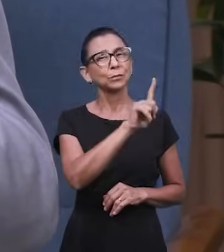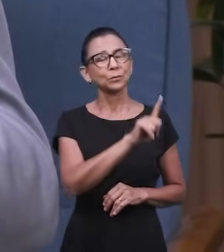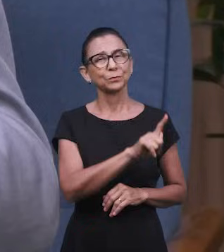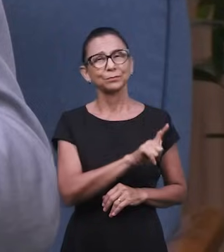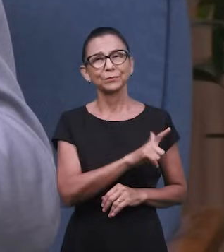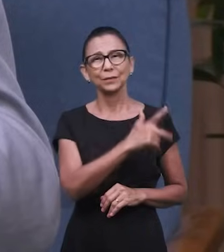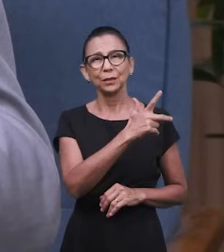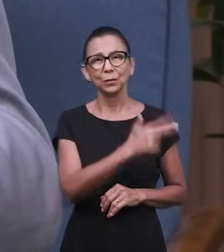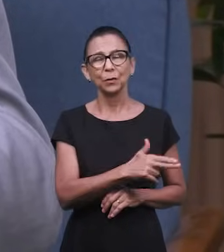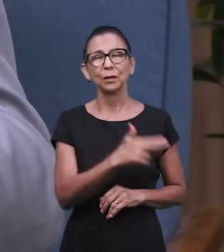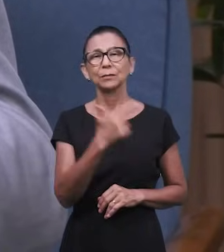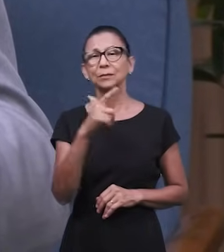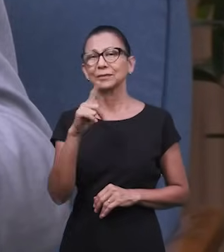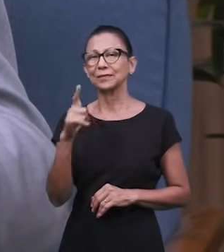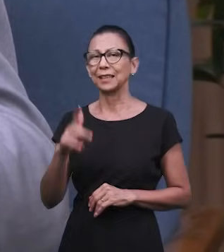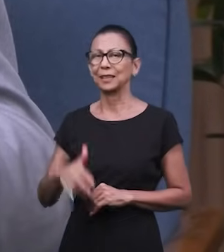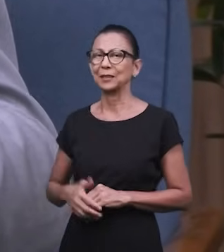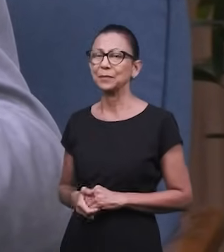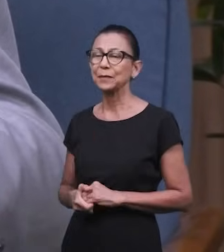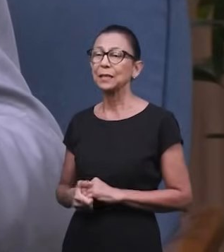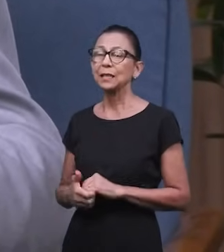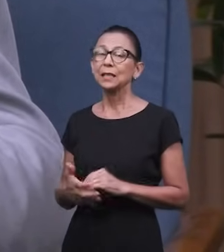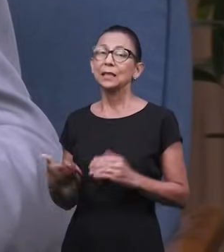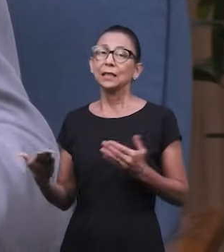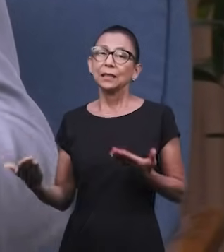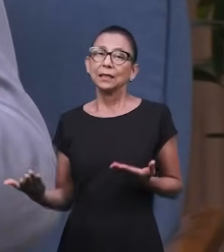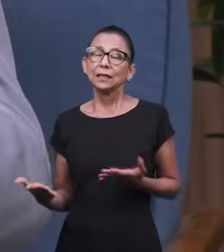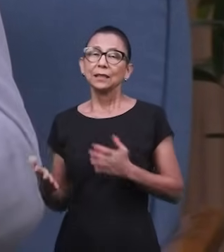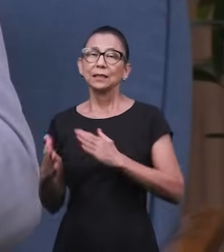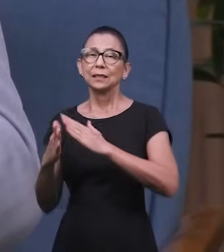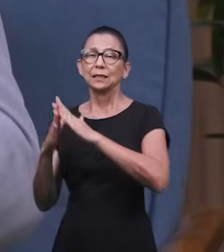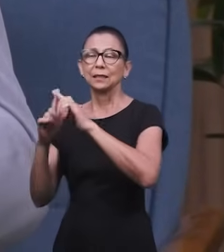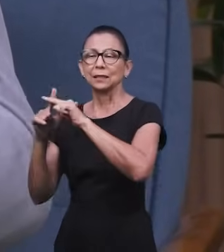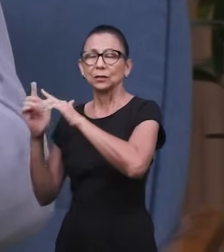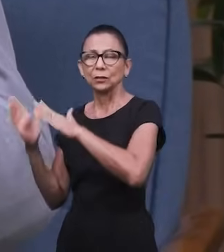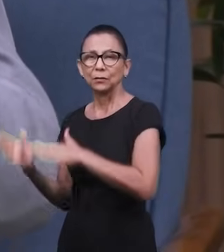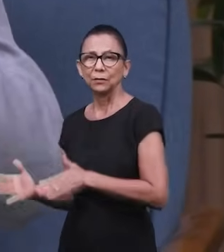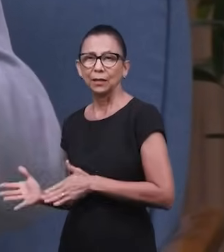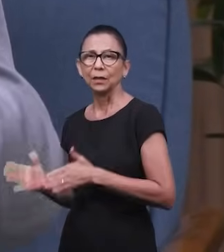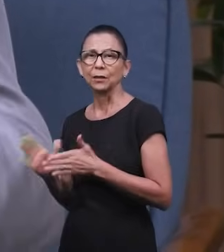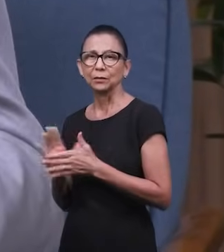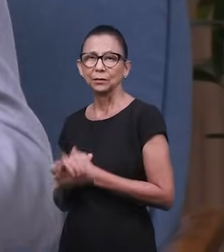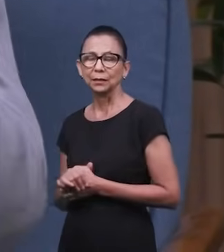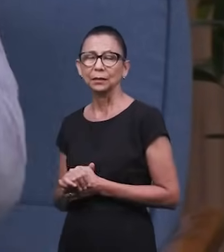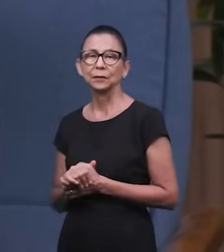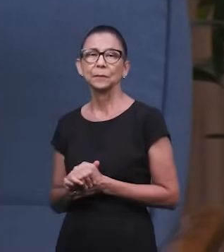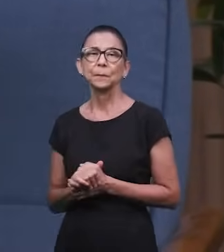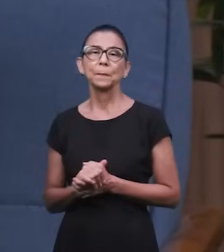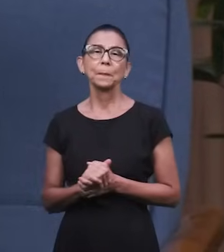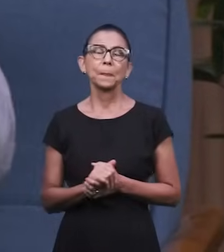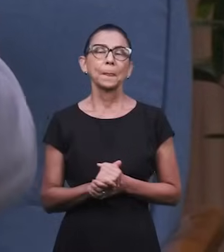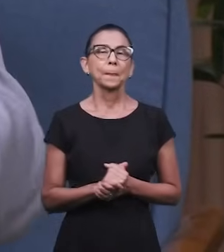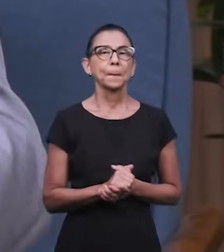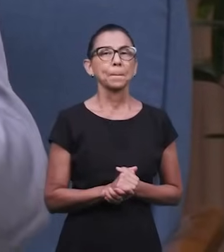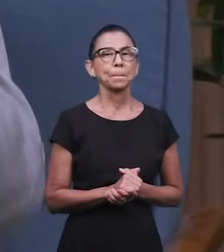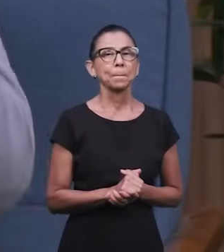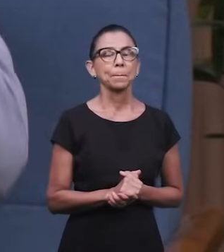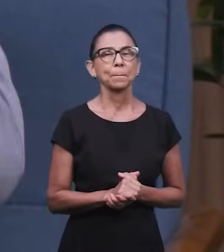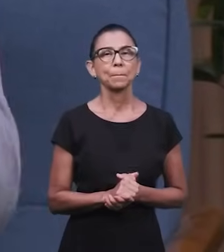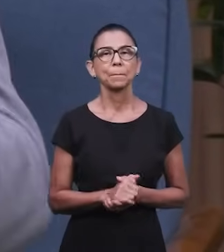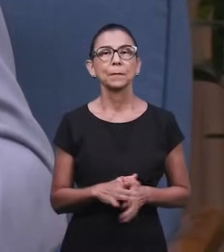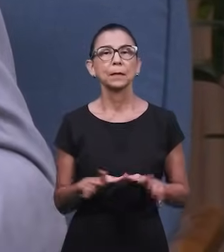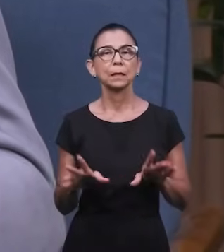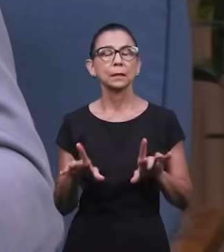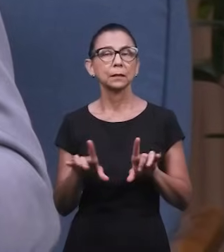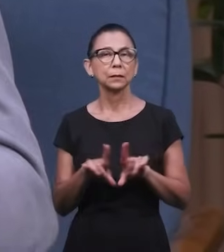experiência daquele ou daquela igreja infiel, daquela igreja que fica, né? E outros aspectos também, como Israel, né? A relação do